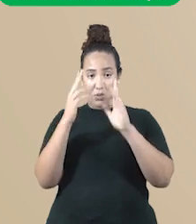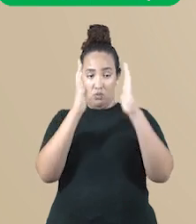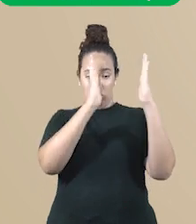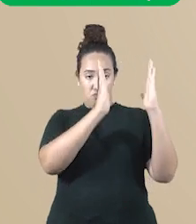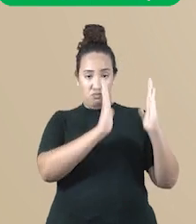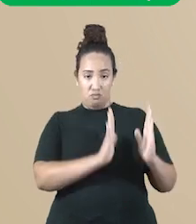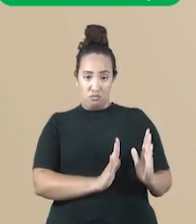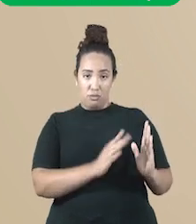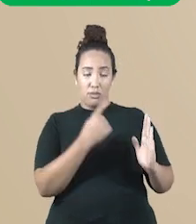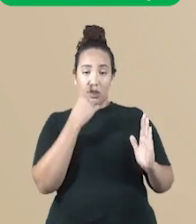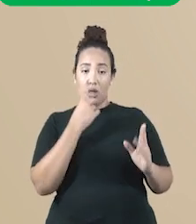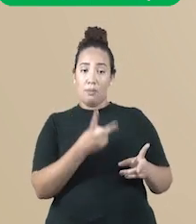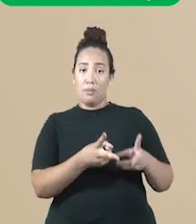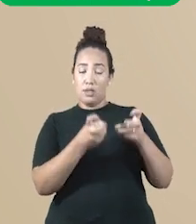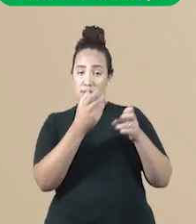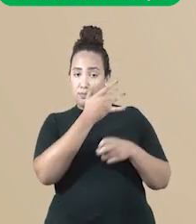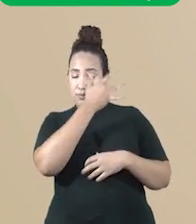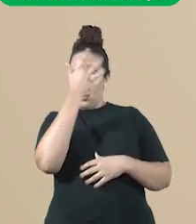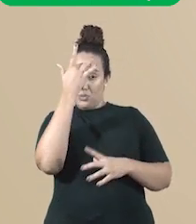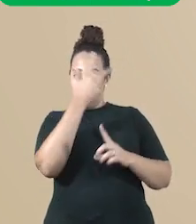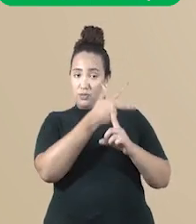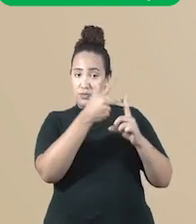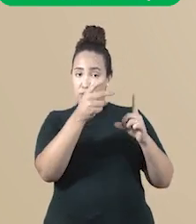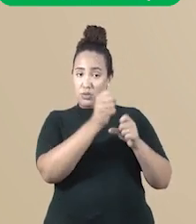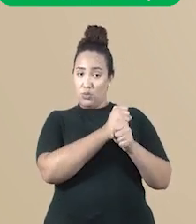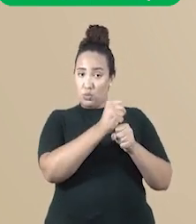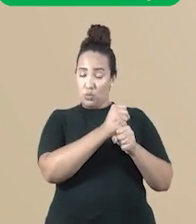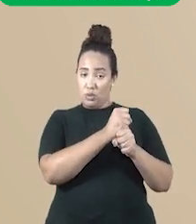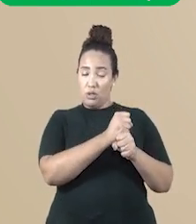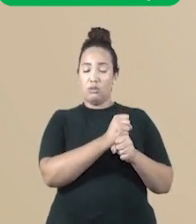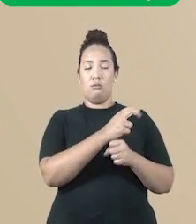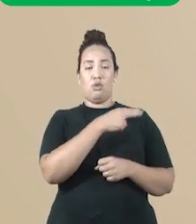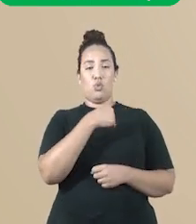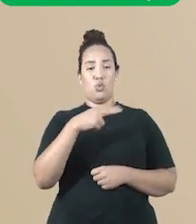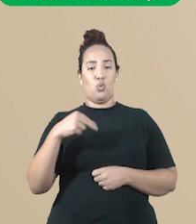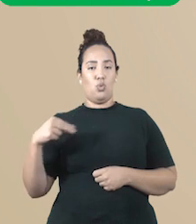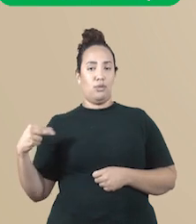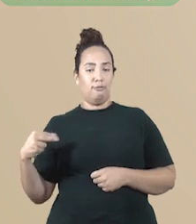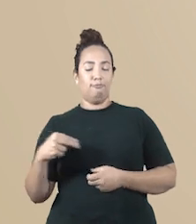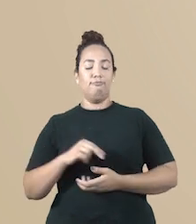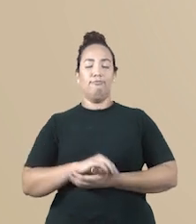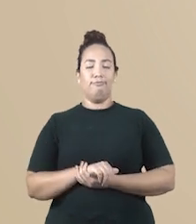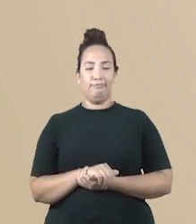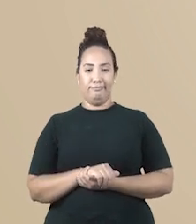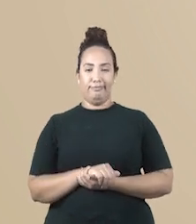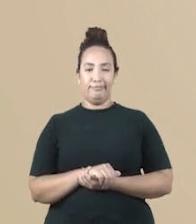para observar que o time campeão do ano foi a Noruega.